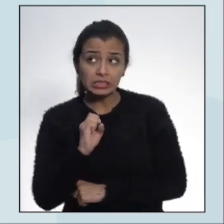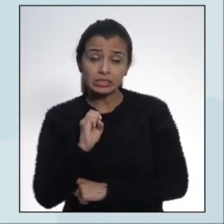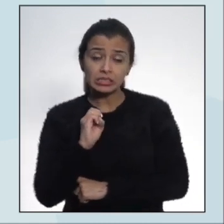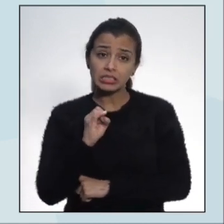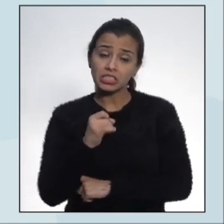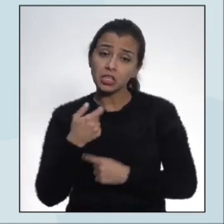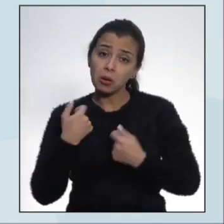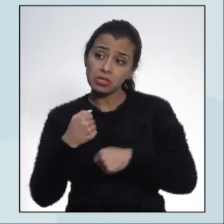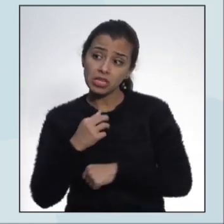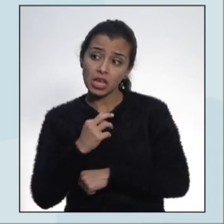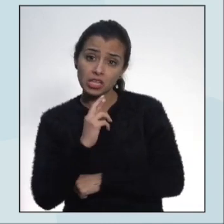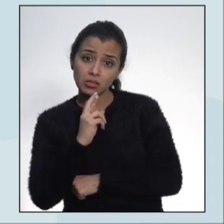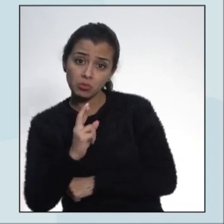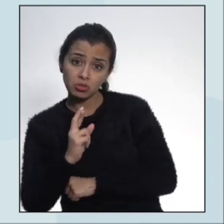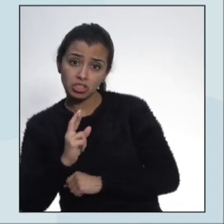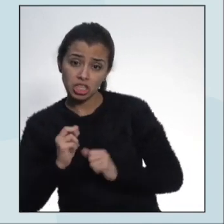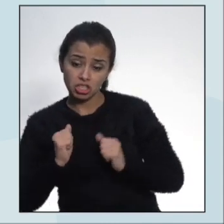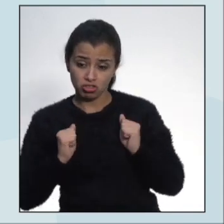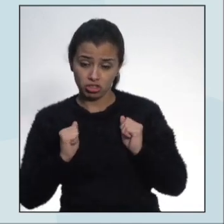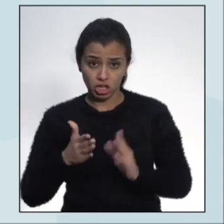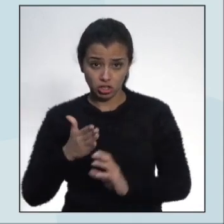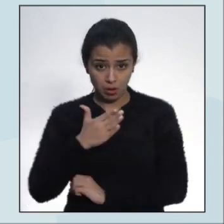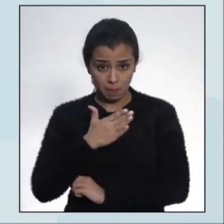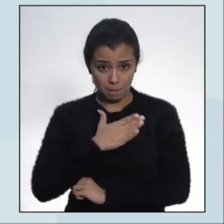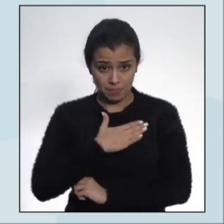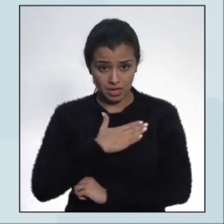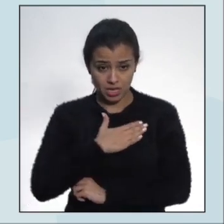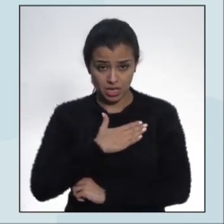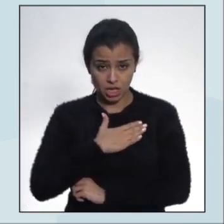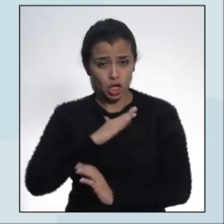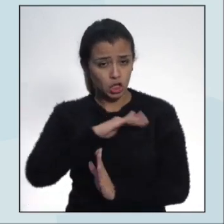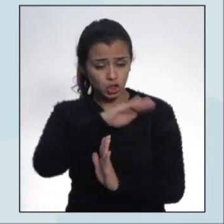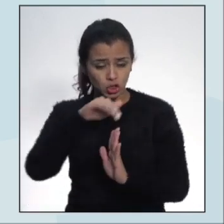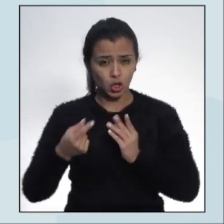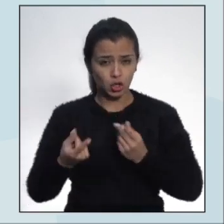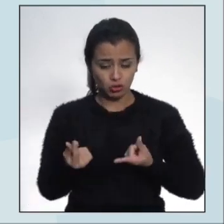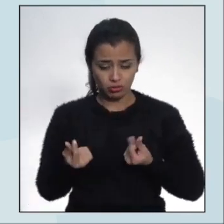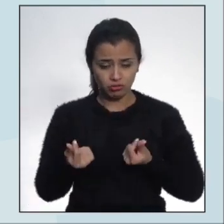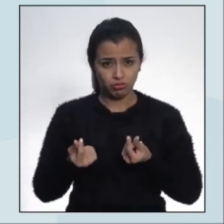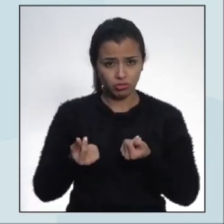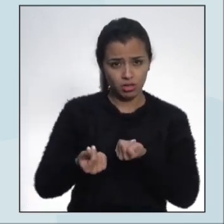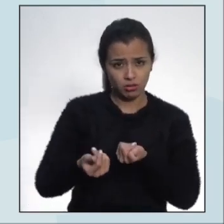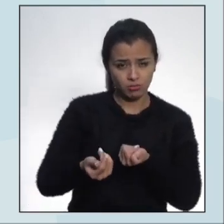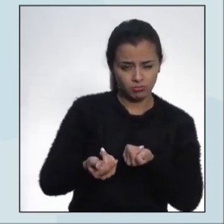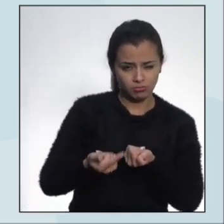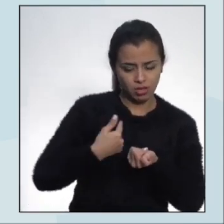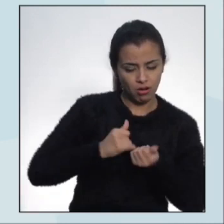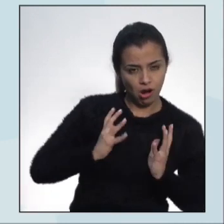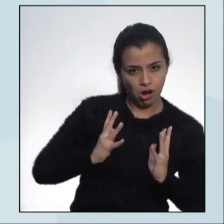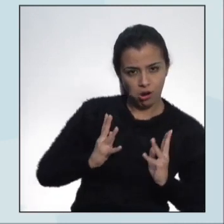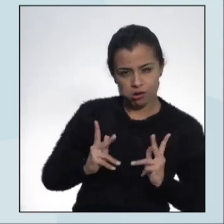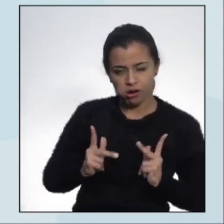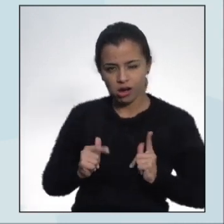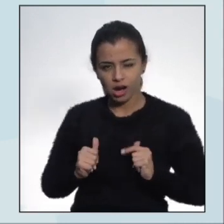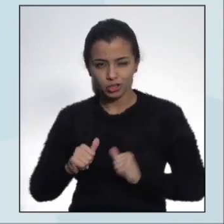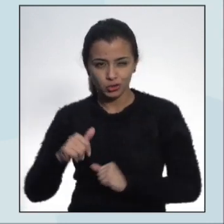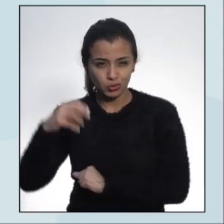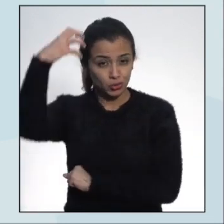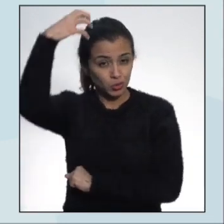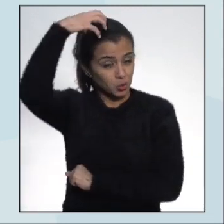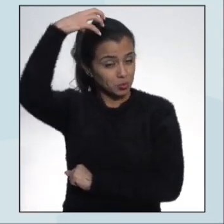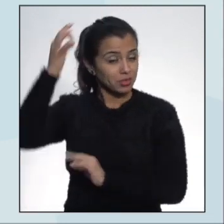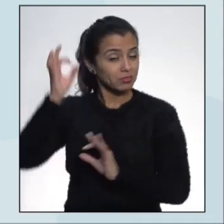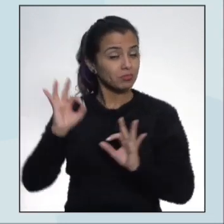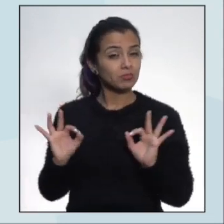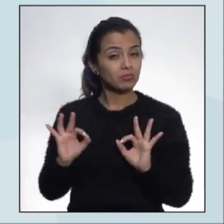meus atos, o ouro justificar-me-á, e serei limpo de culpa. As